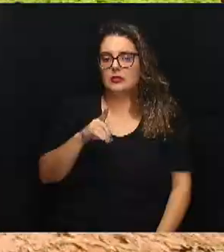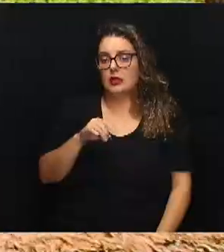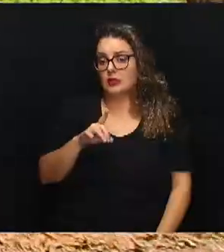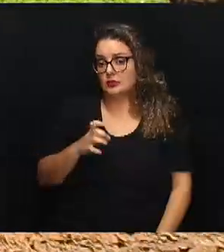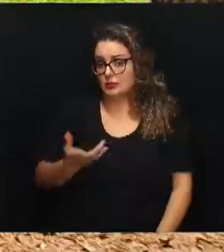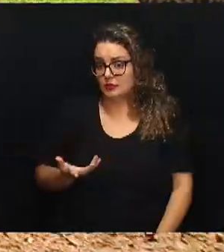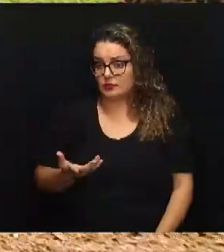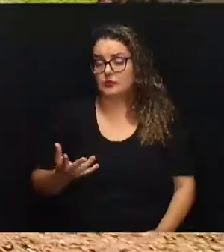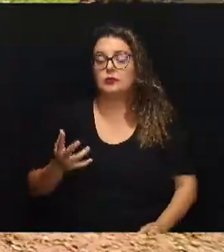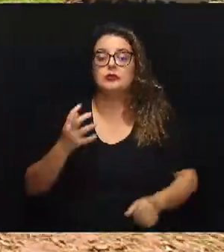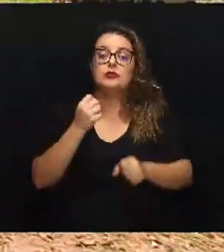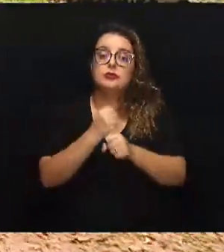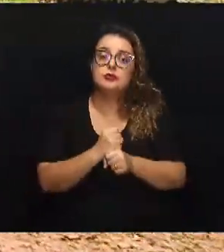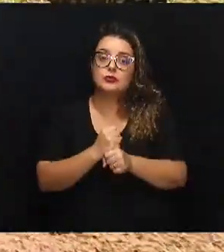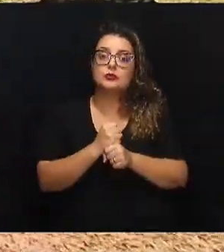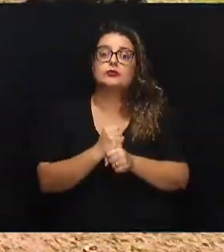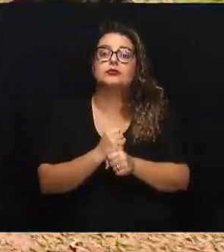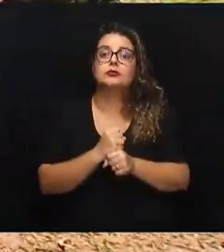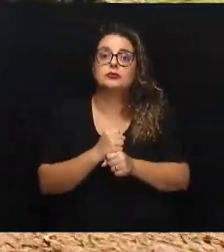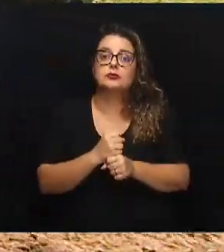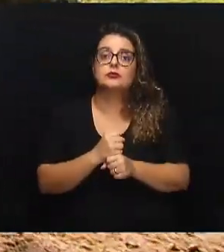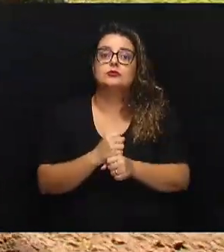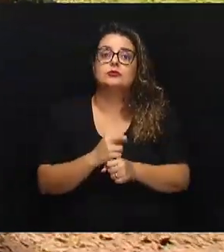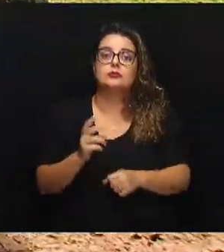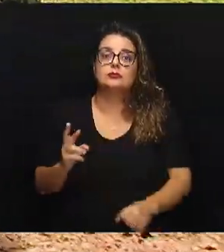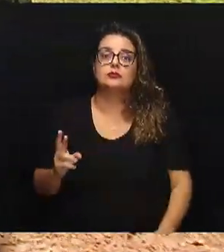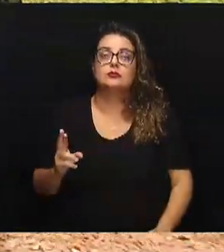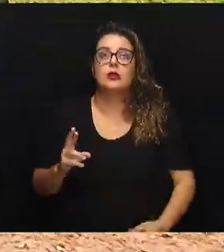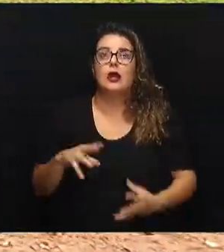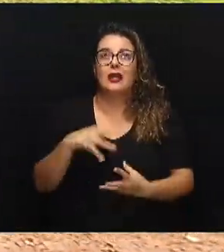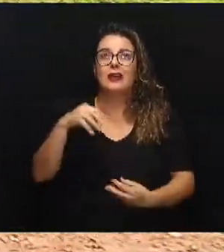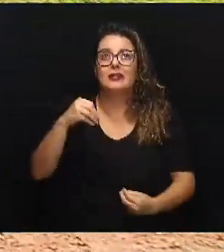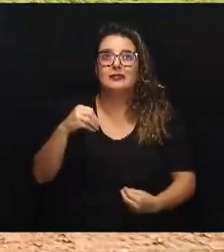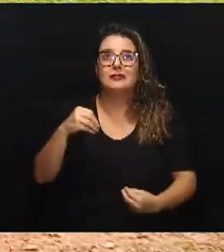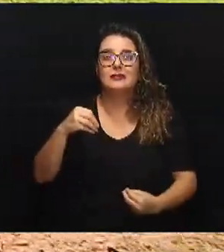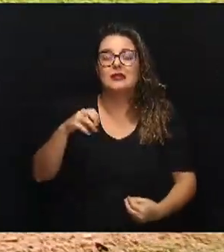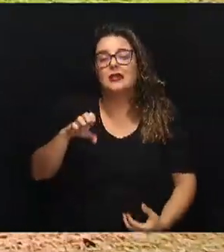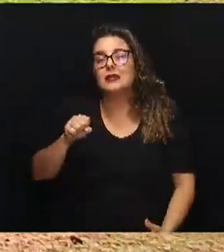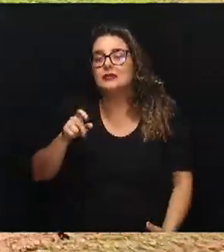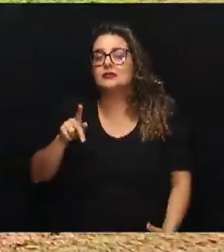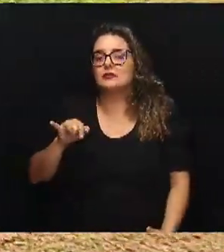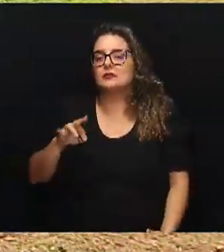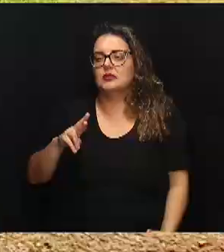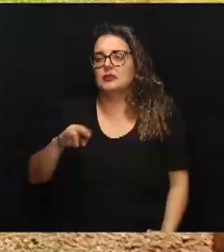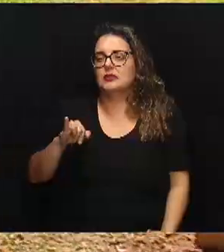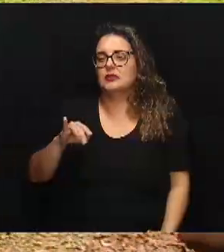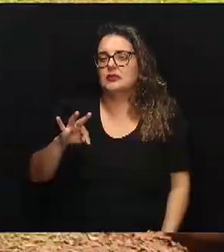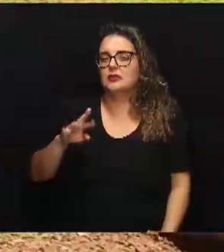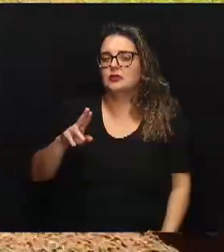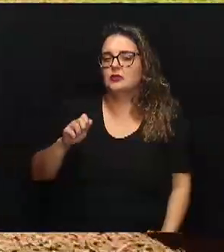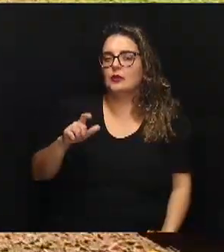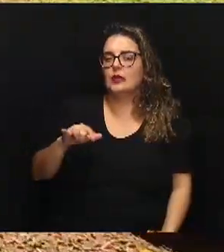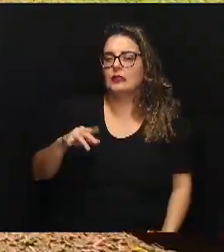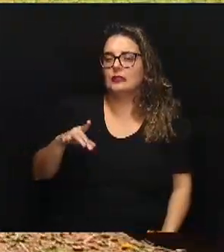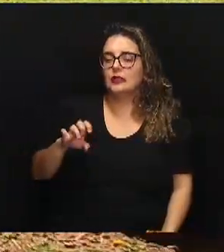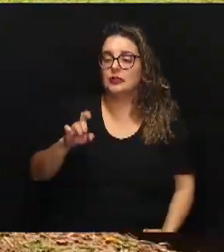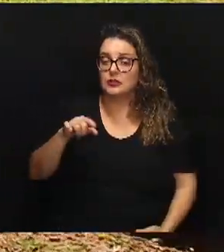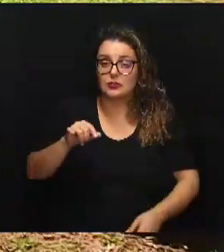sobriedade, a espiritualidade. A espiritualidade é uma